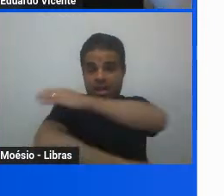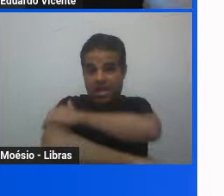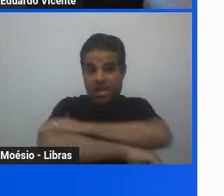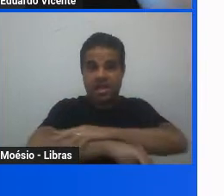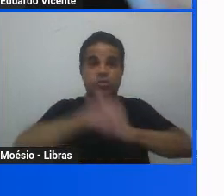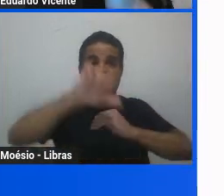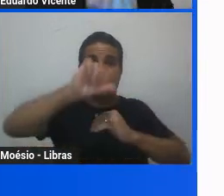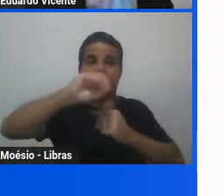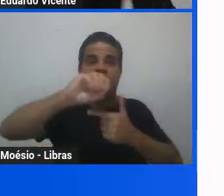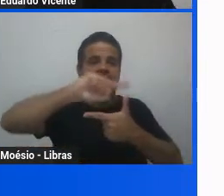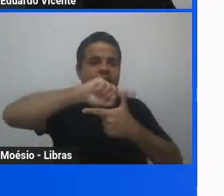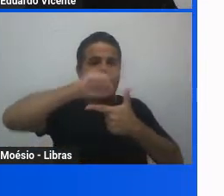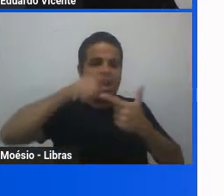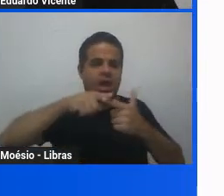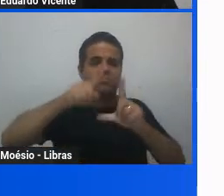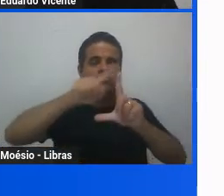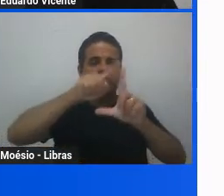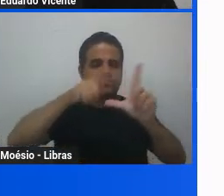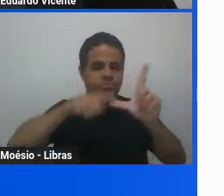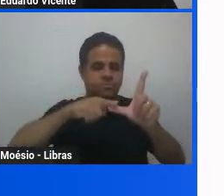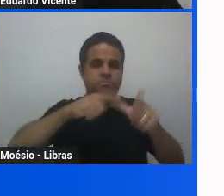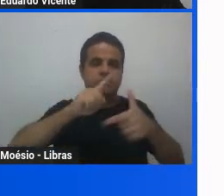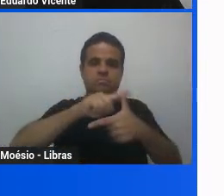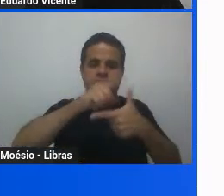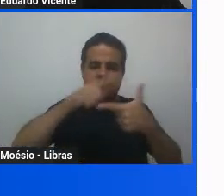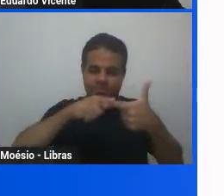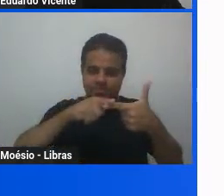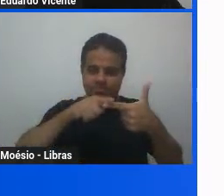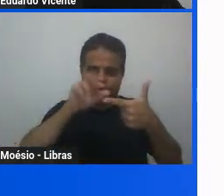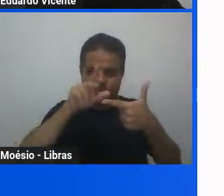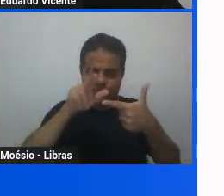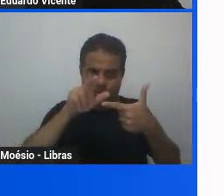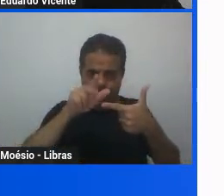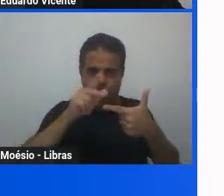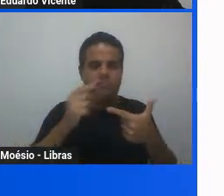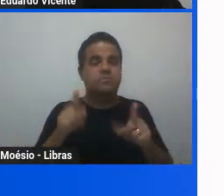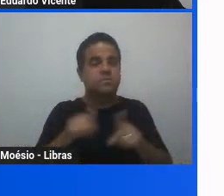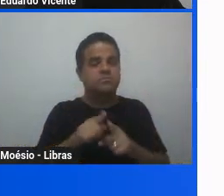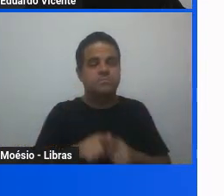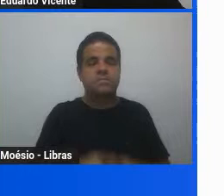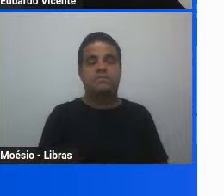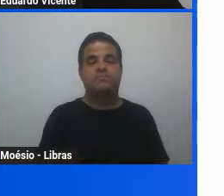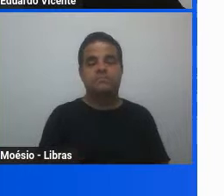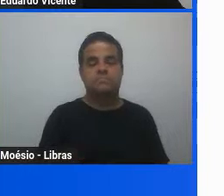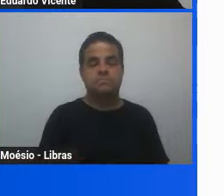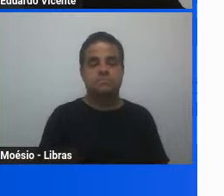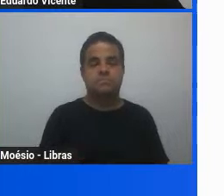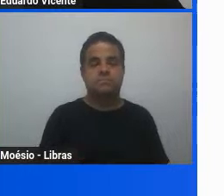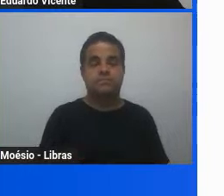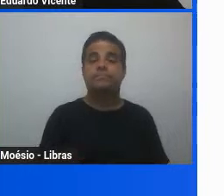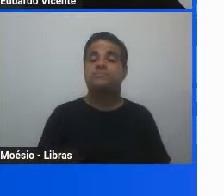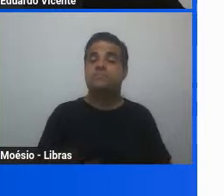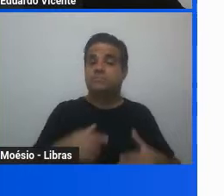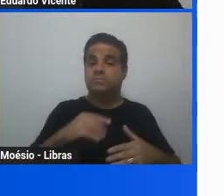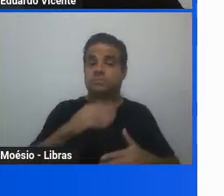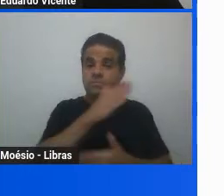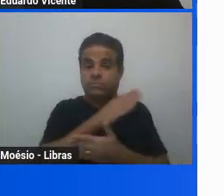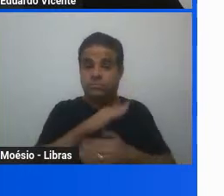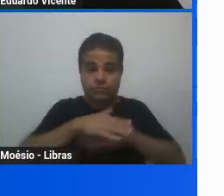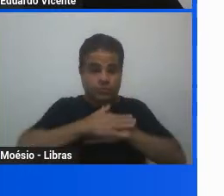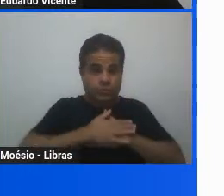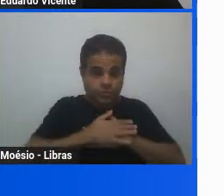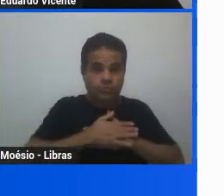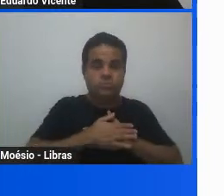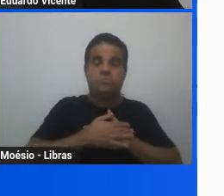graus, retinho, retinho, como nesta imagem. Com isso, o seu suporte, suas